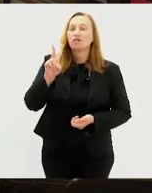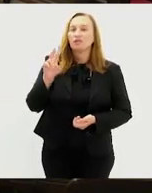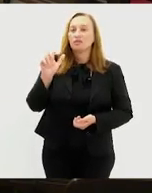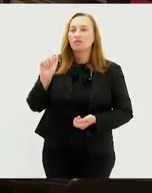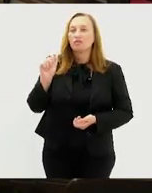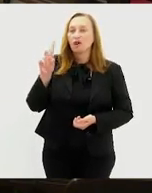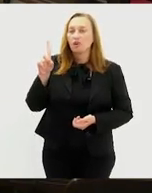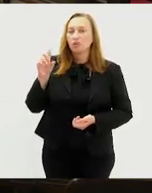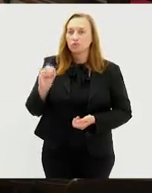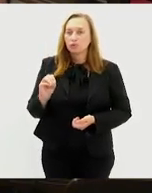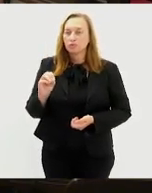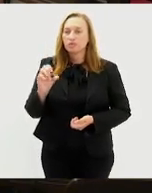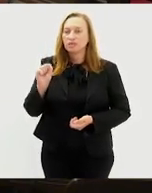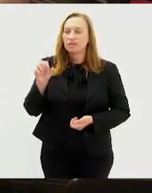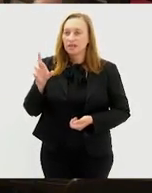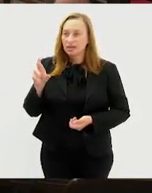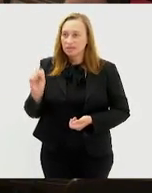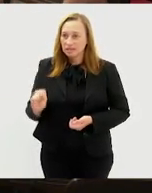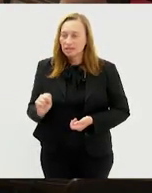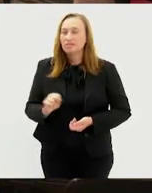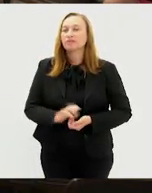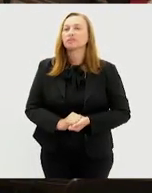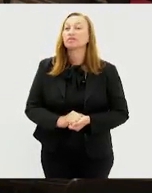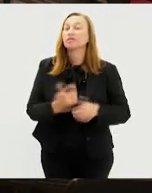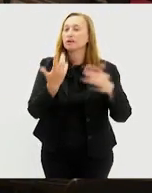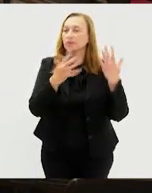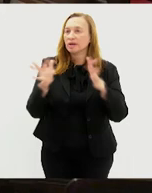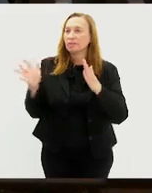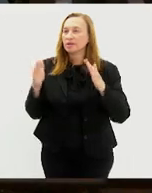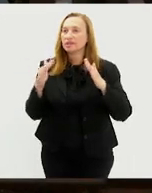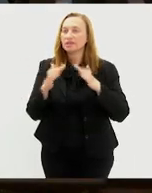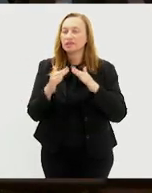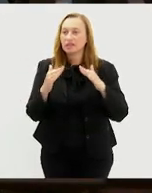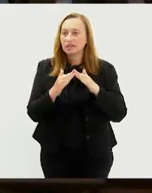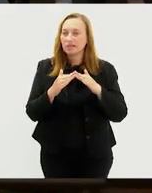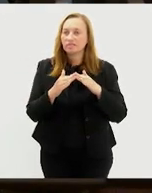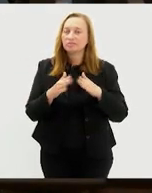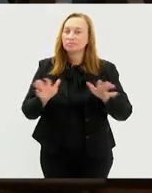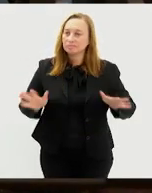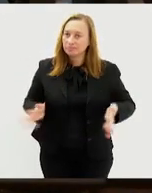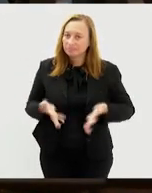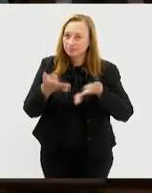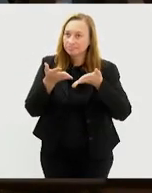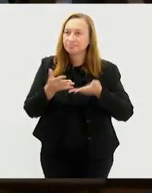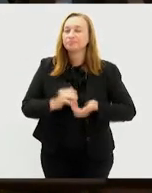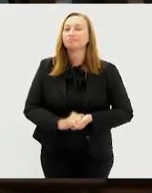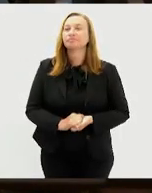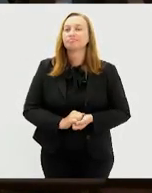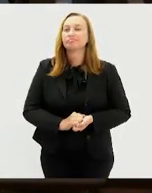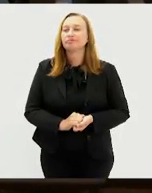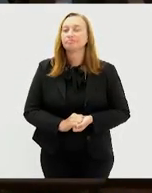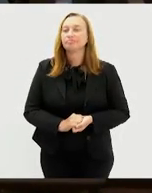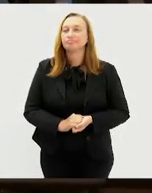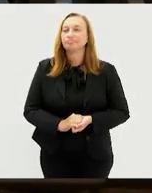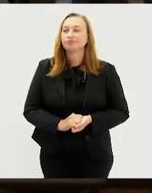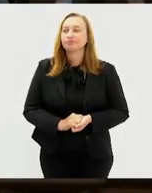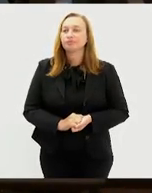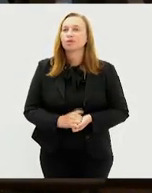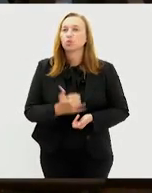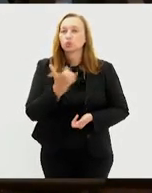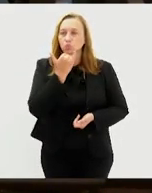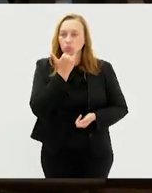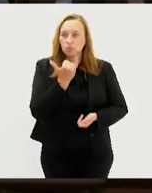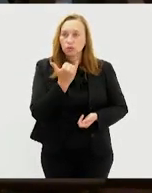coautoria Asa e parabenizar essa casa pelas iniciativas desculpa